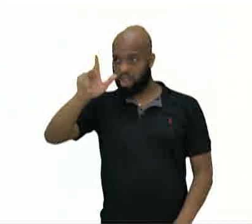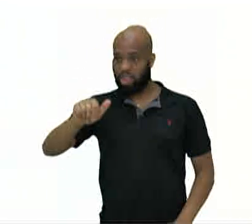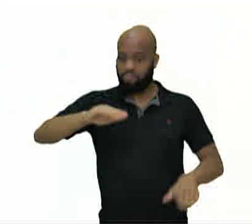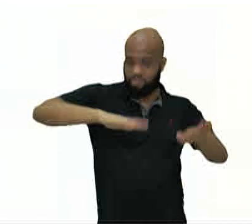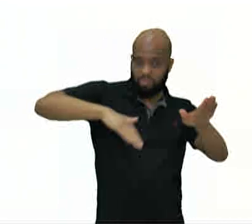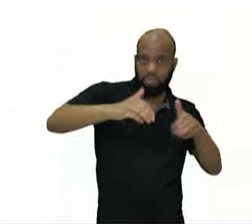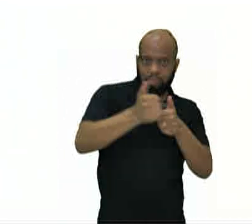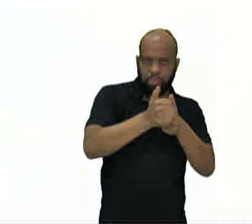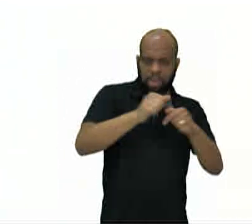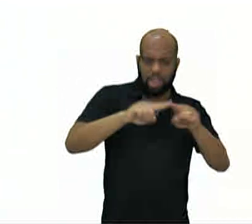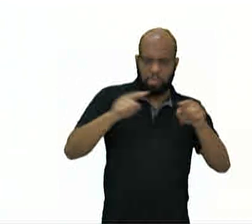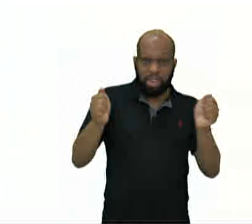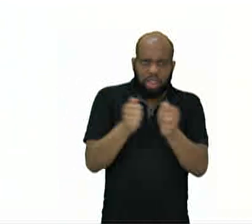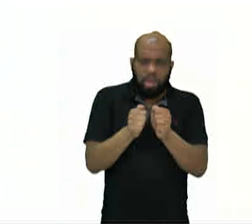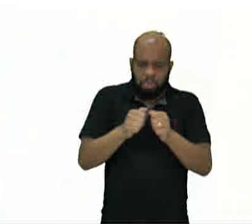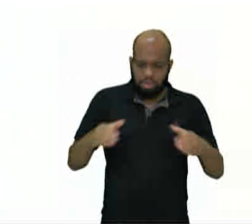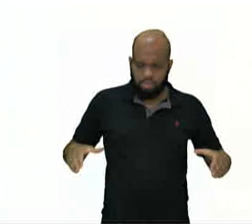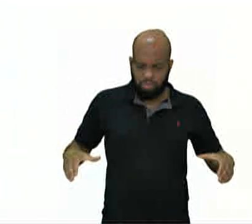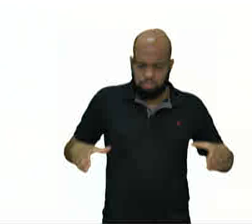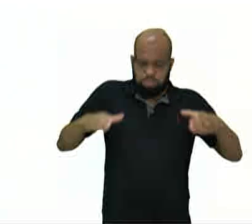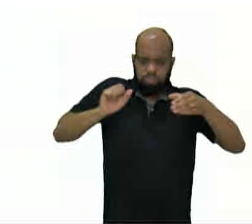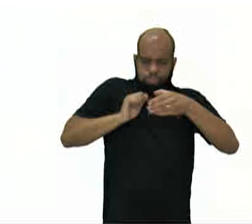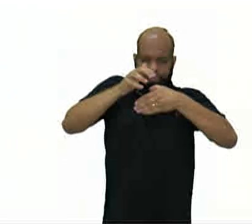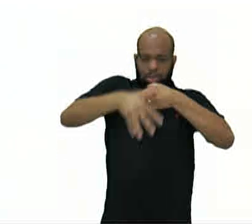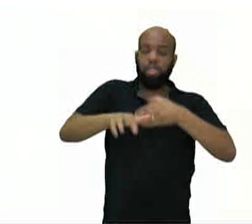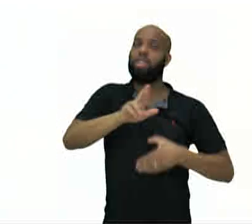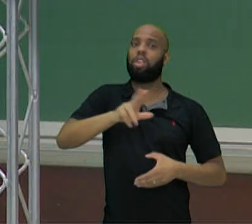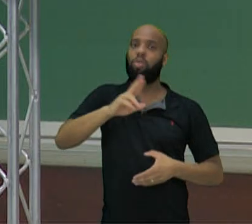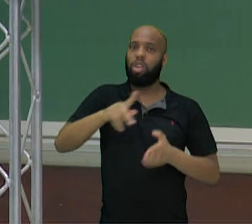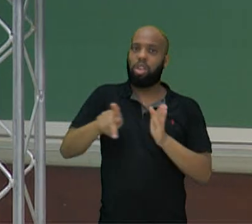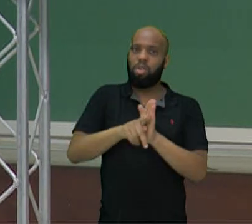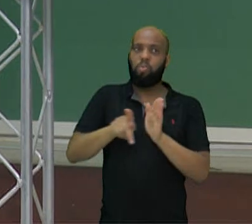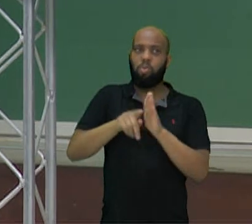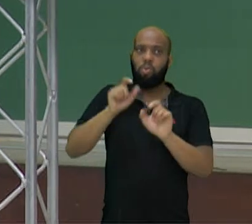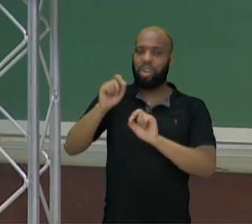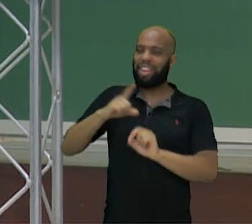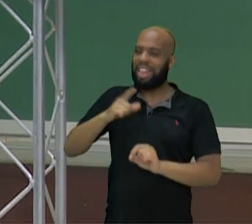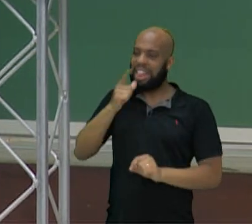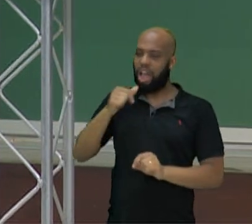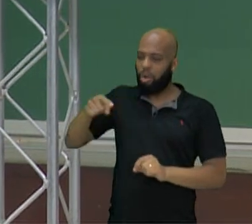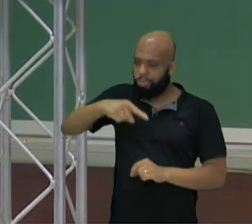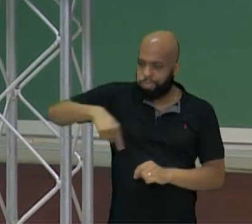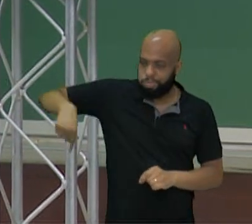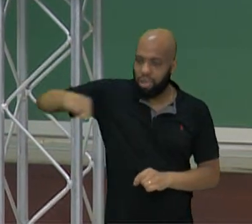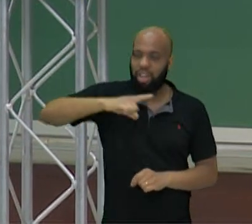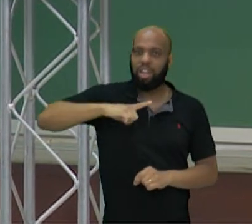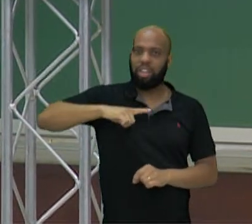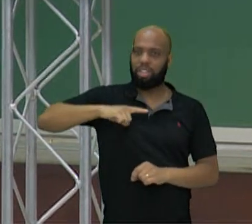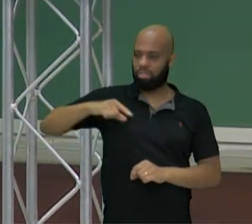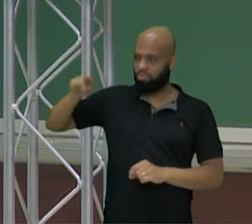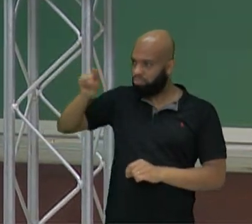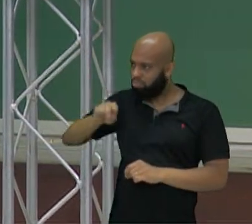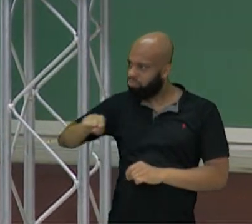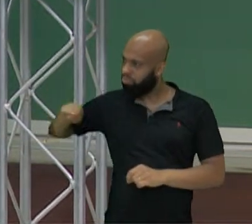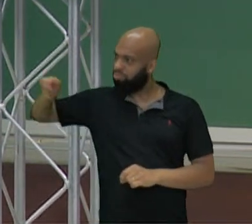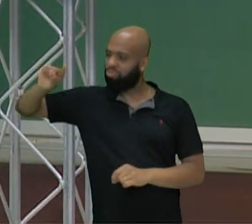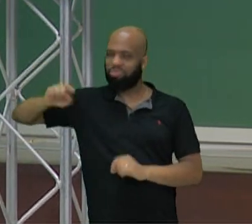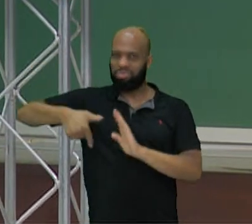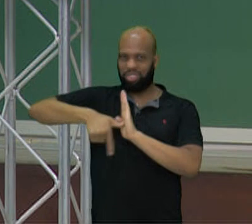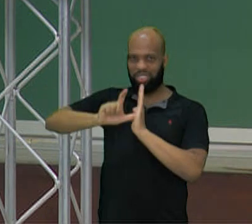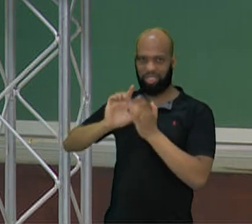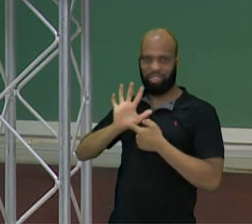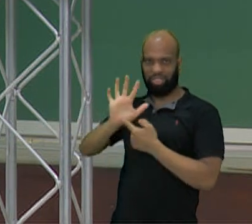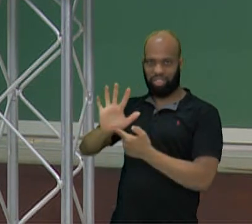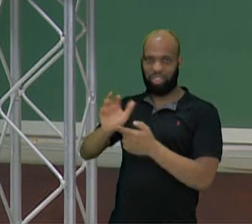nas áreas de vulcões, não. As áreas de vulcões pegam a região ali dos Grandes Lagos, né? Onde você tem o Kilimanjaro, que faz parte lá do